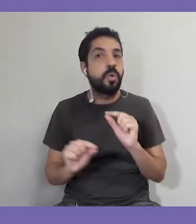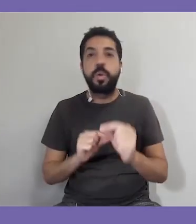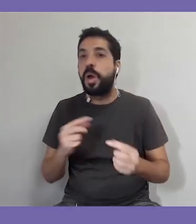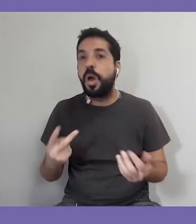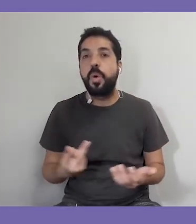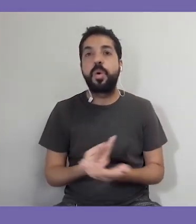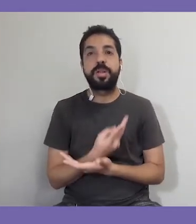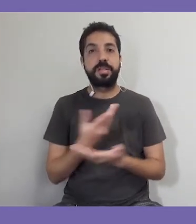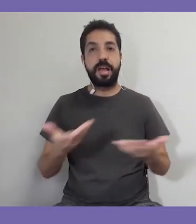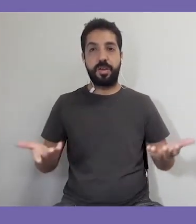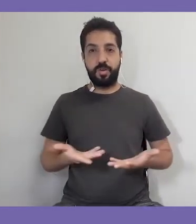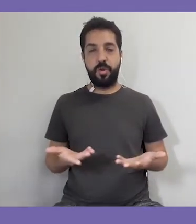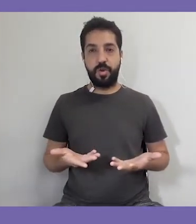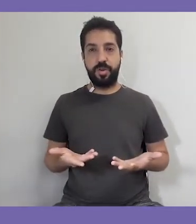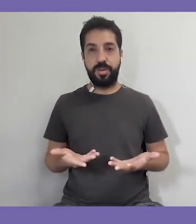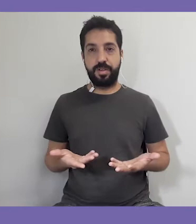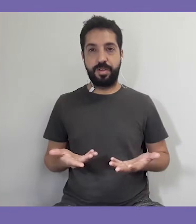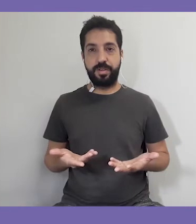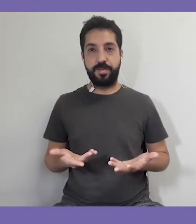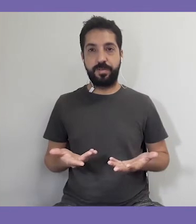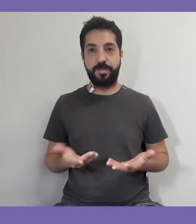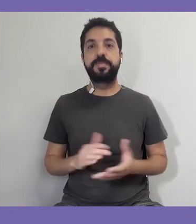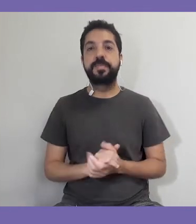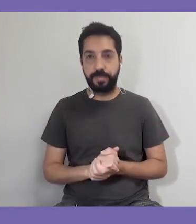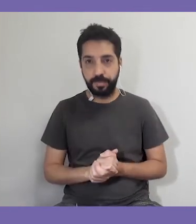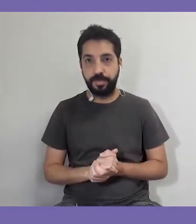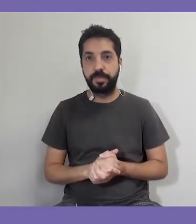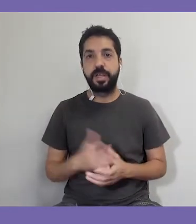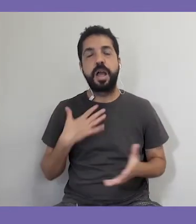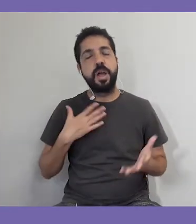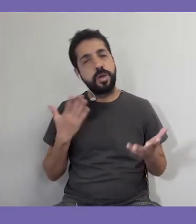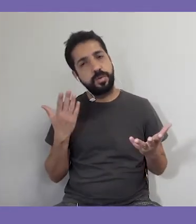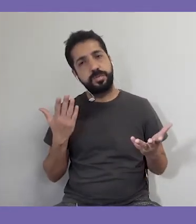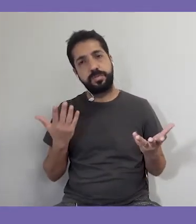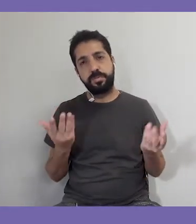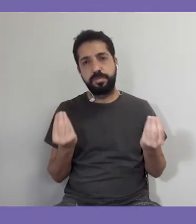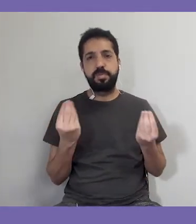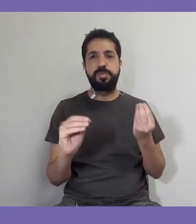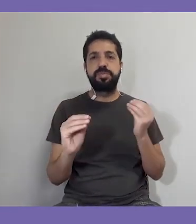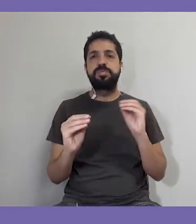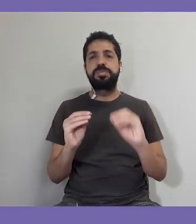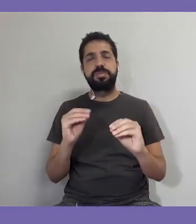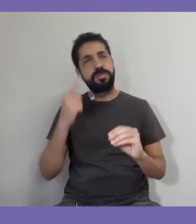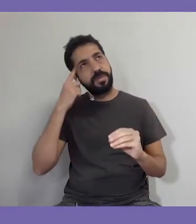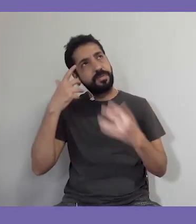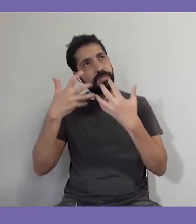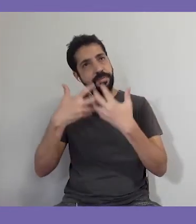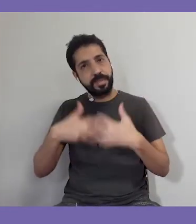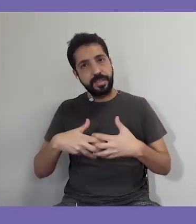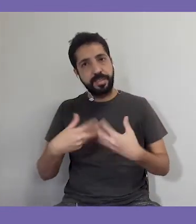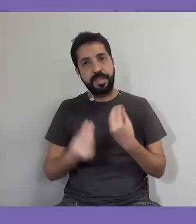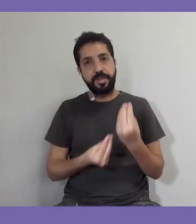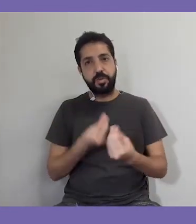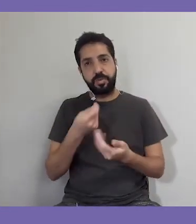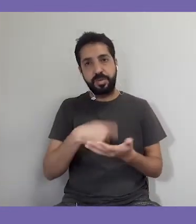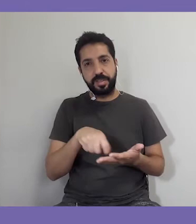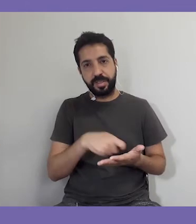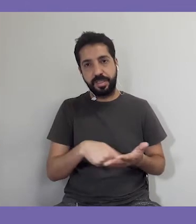de hoje para esses antepassados, né? E aí eu fui construindo, fui